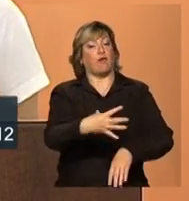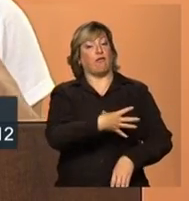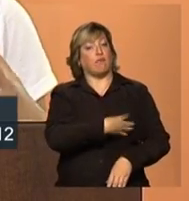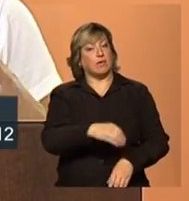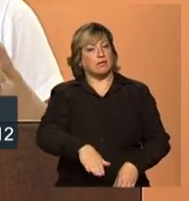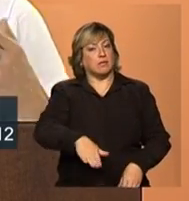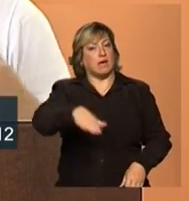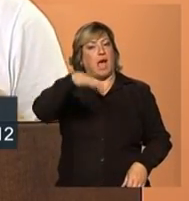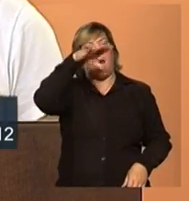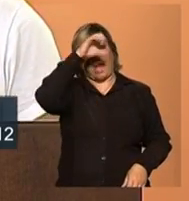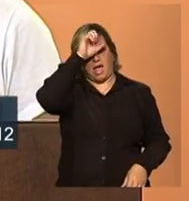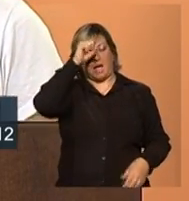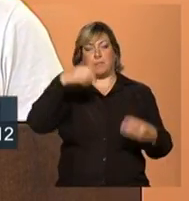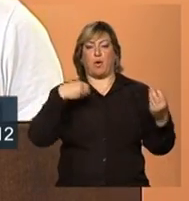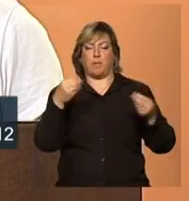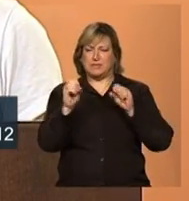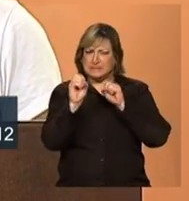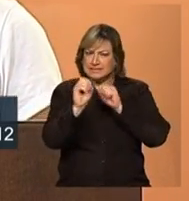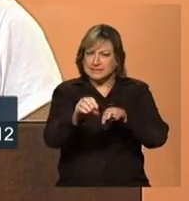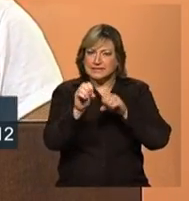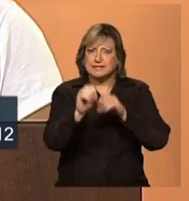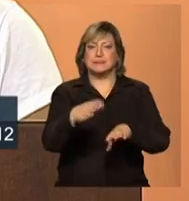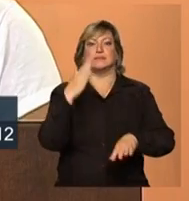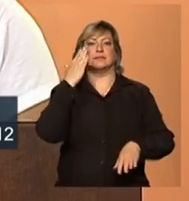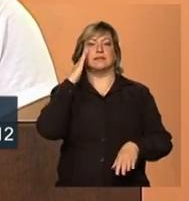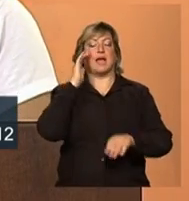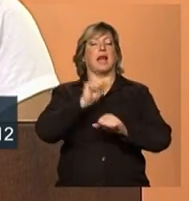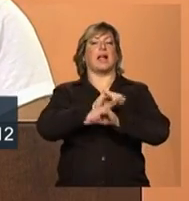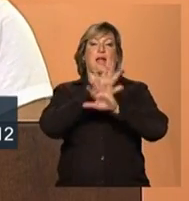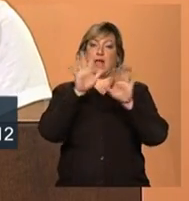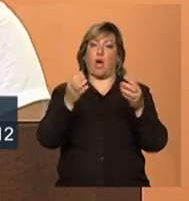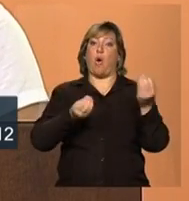temos obrigação de incutir nos nossos filhos essa mentalidade.